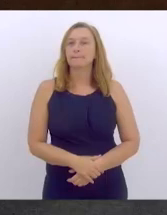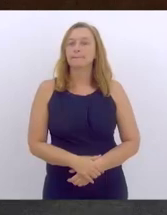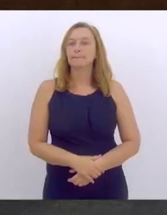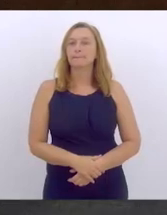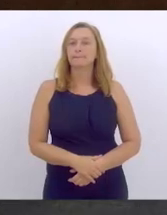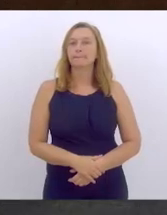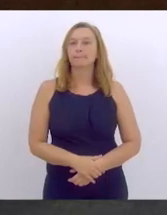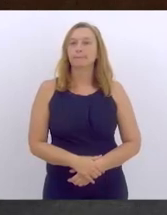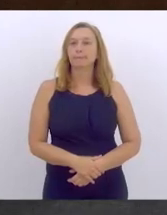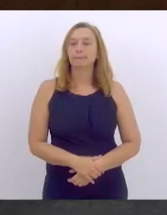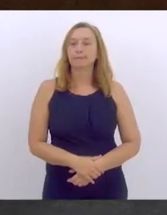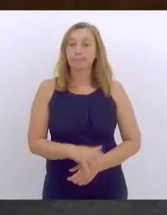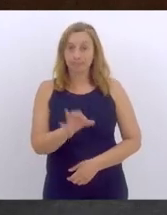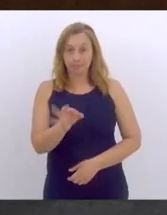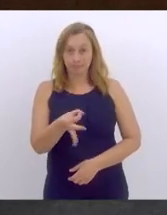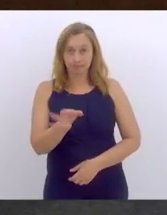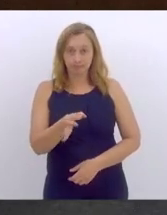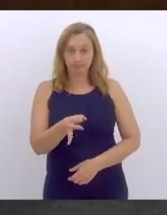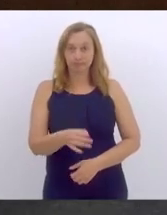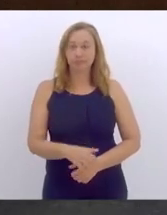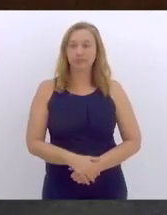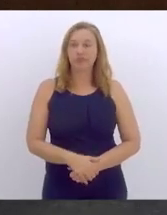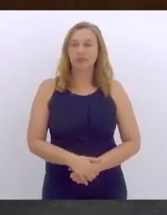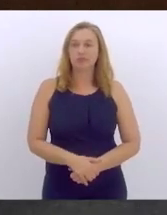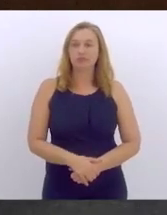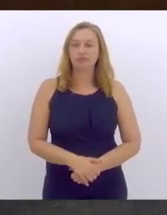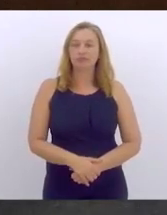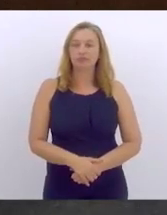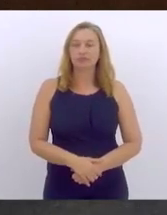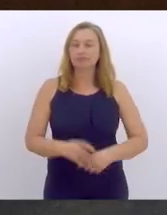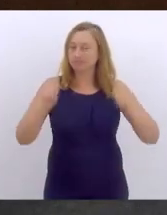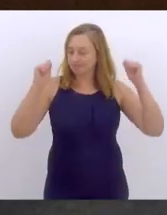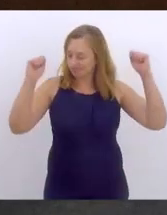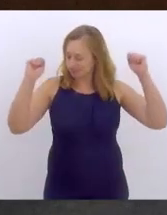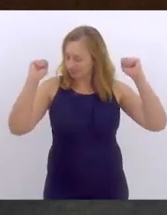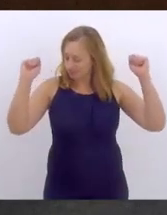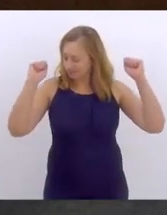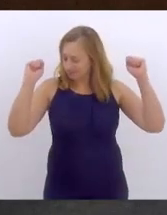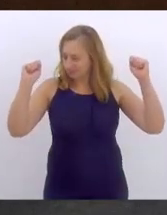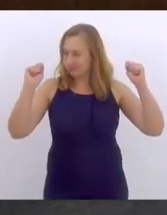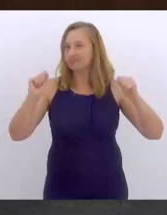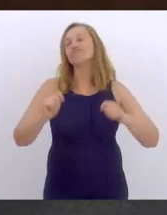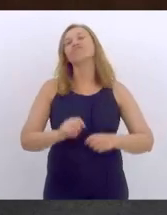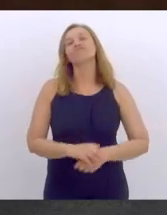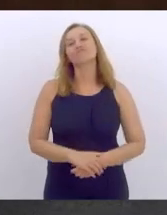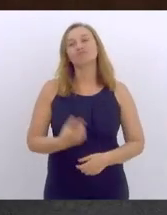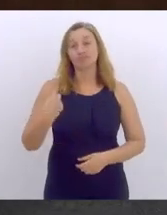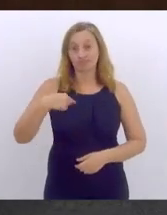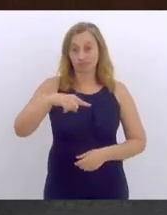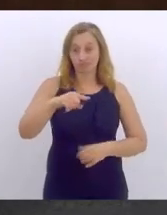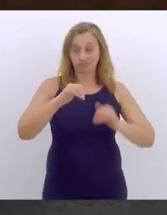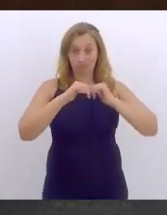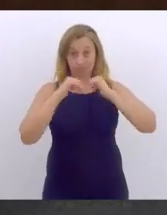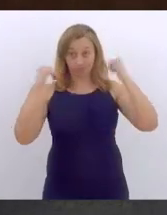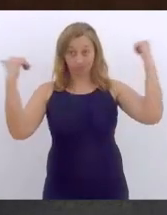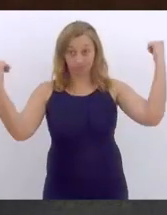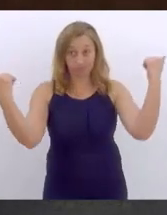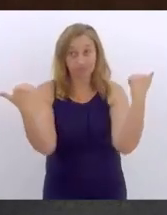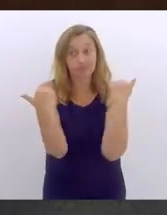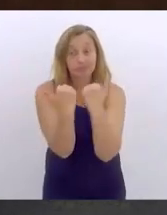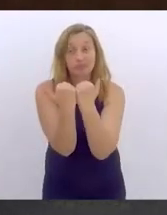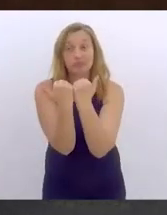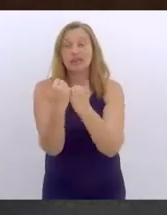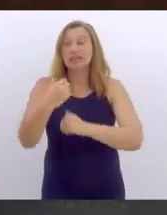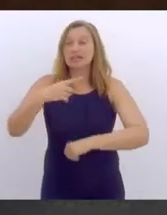uma coisa é certa, os torcedores vão ao Maracanã. Se